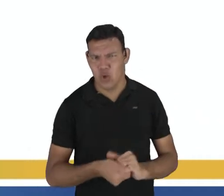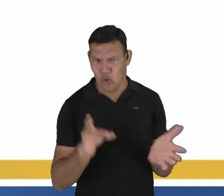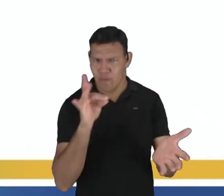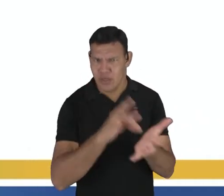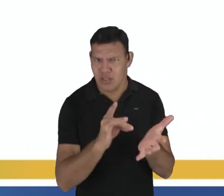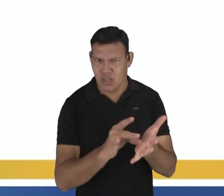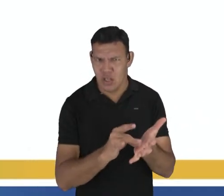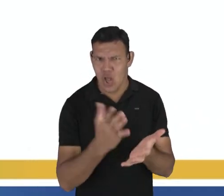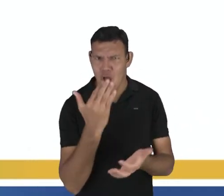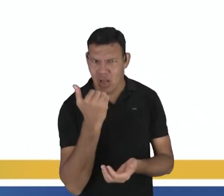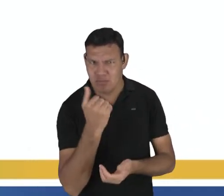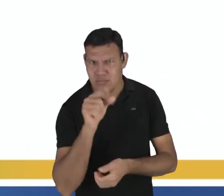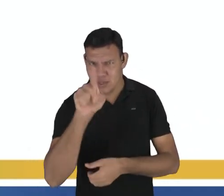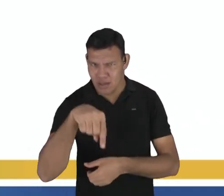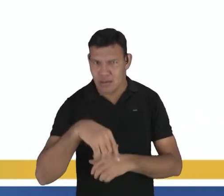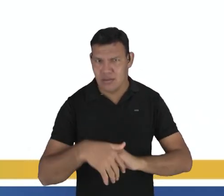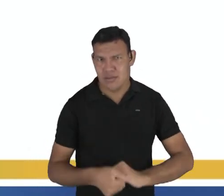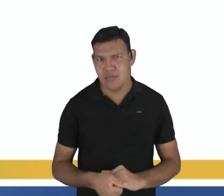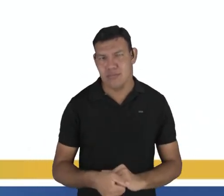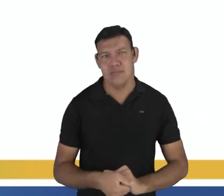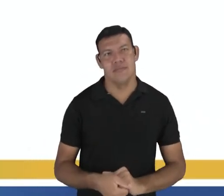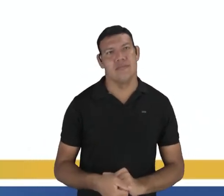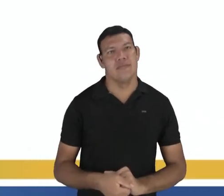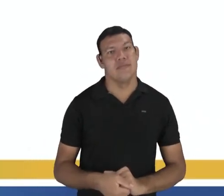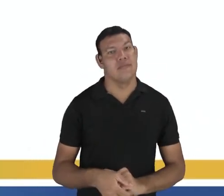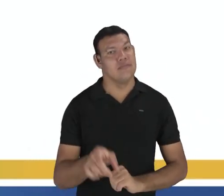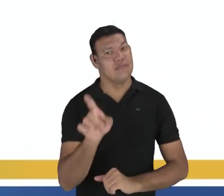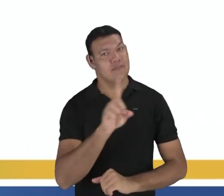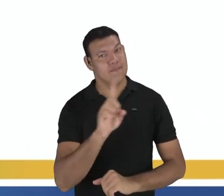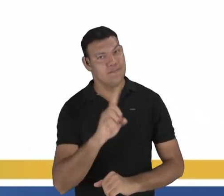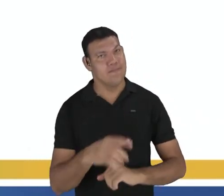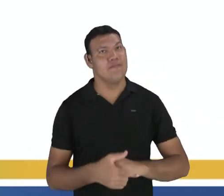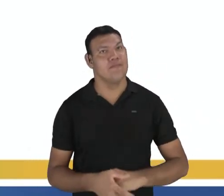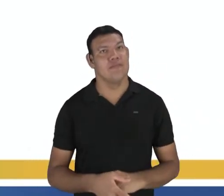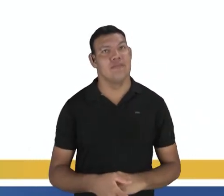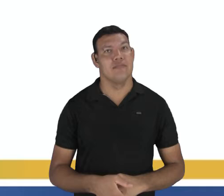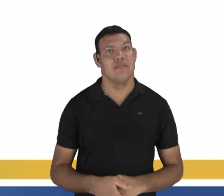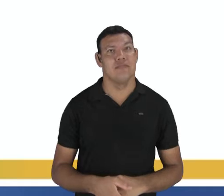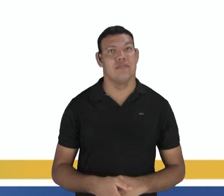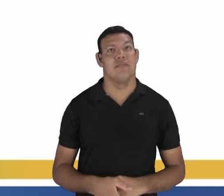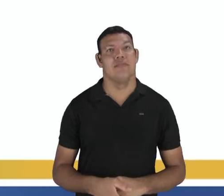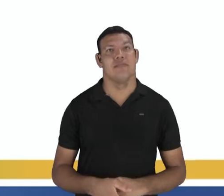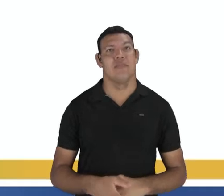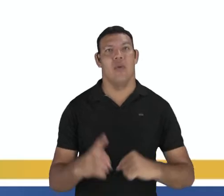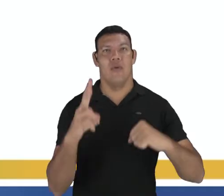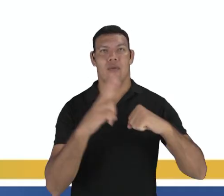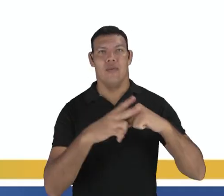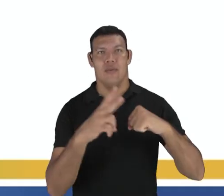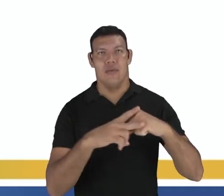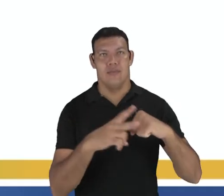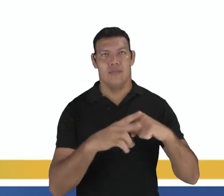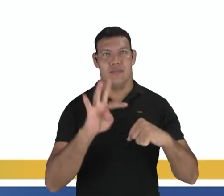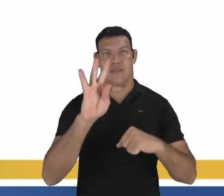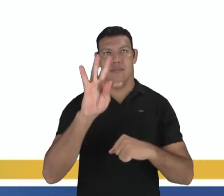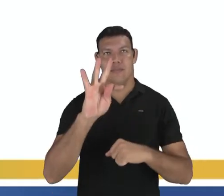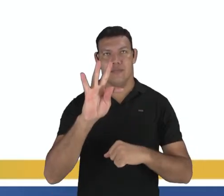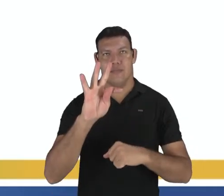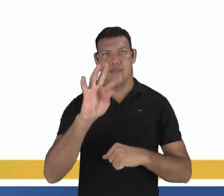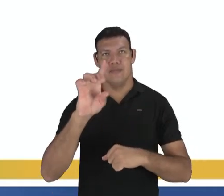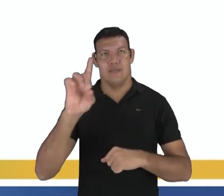isso? O sentido devorar, olha o que é devorar aí, ó. Ele é um transitivo direto, comer